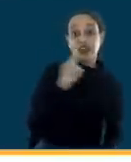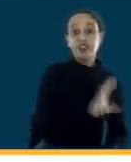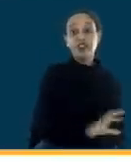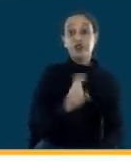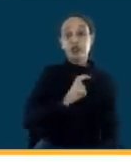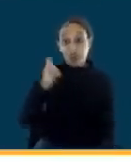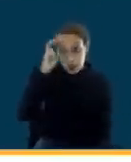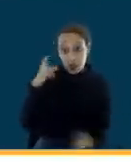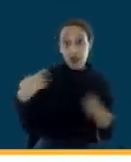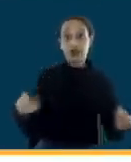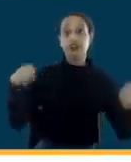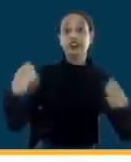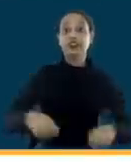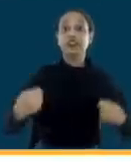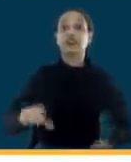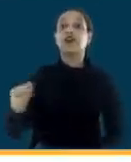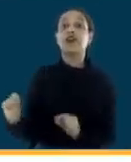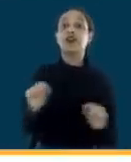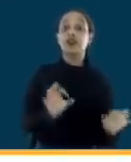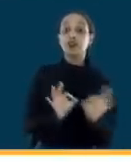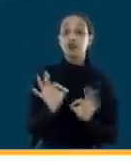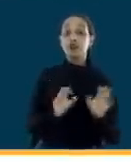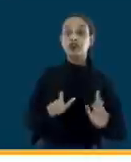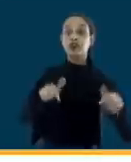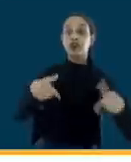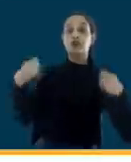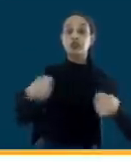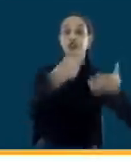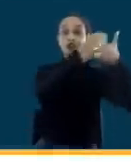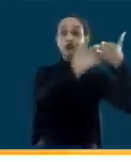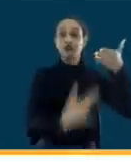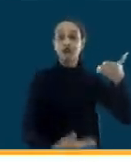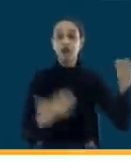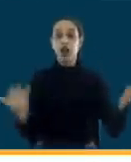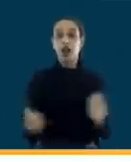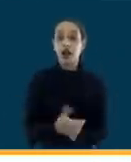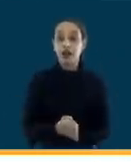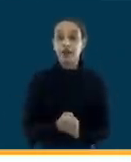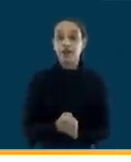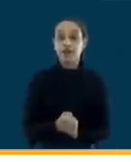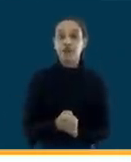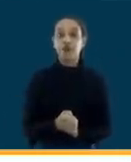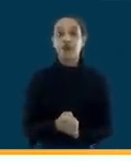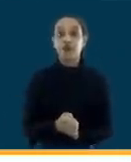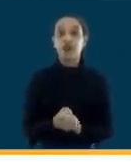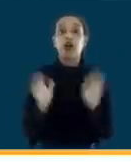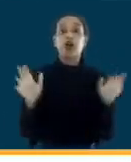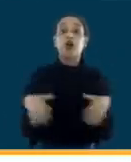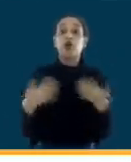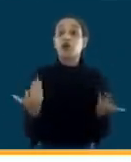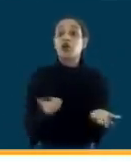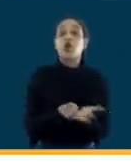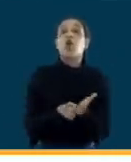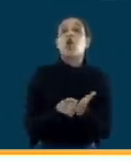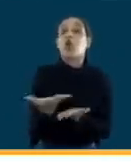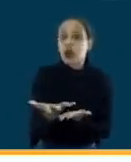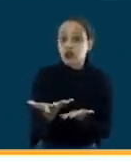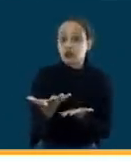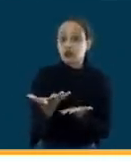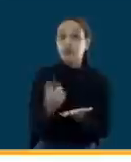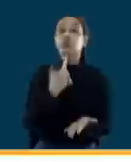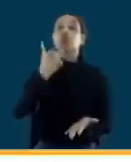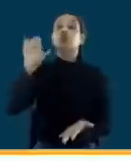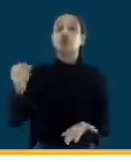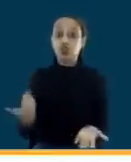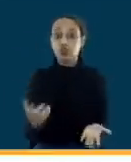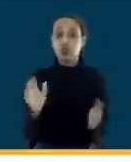é preciso que esse plano de ação esteja detalhado. Quantos espaços, quanto e quando? E quais são